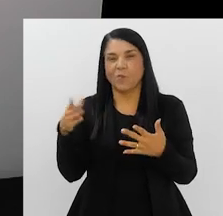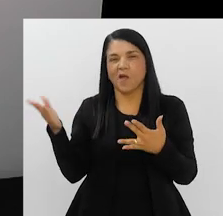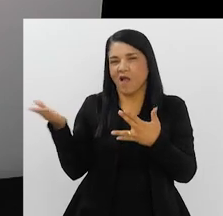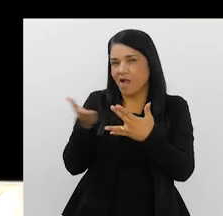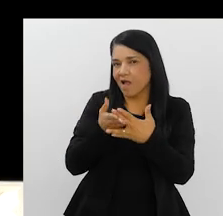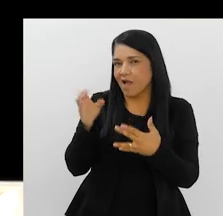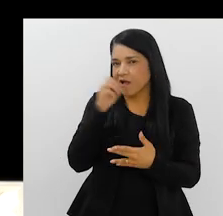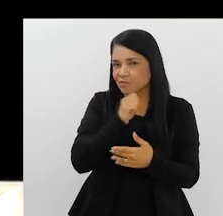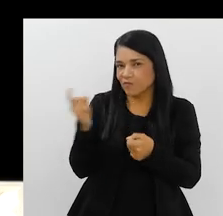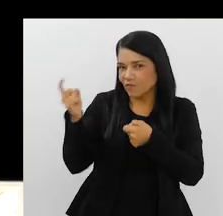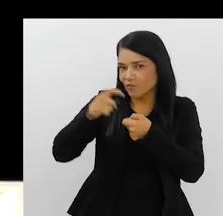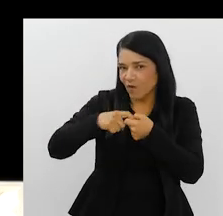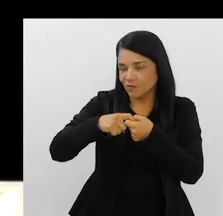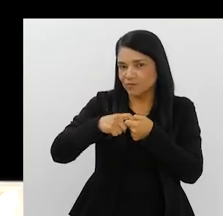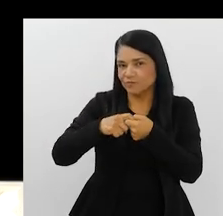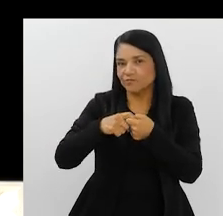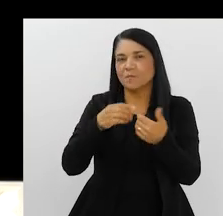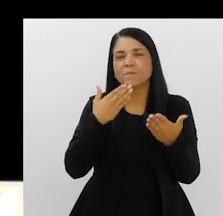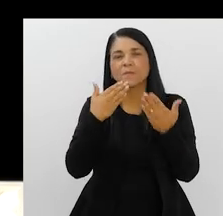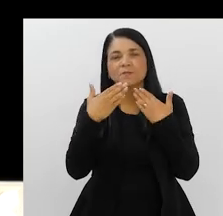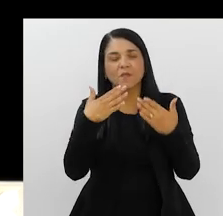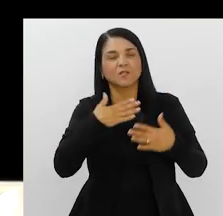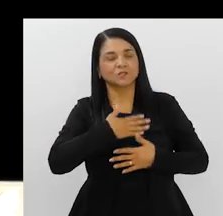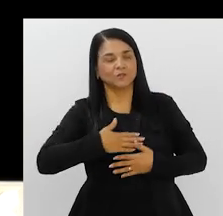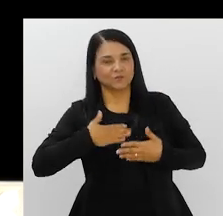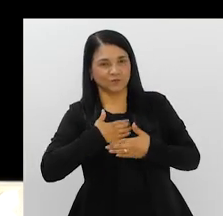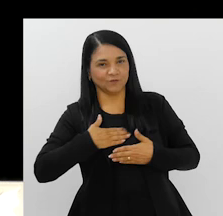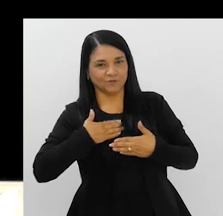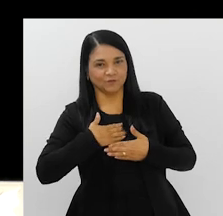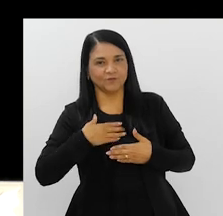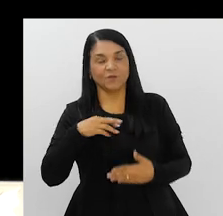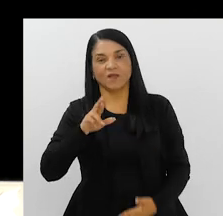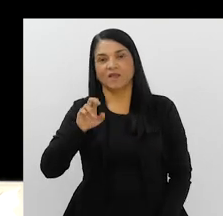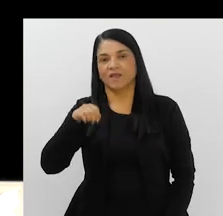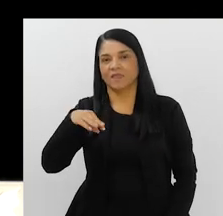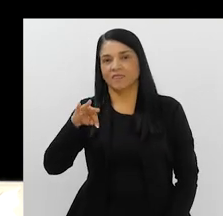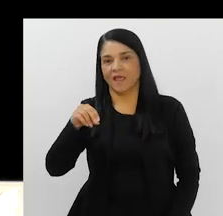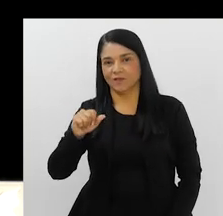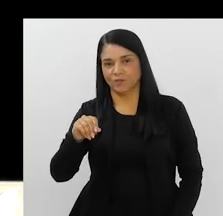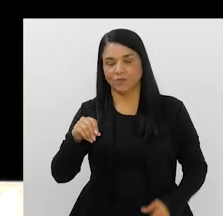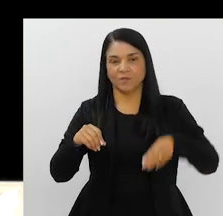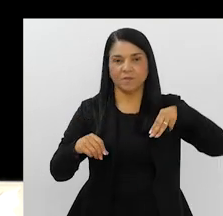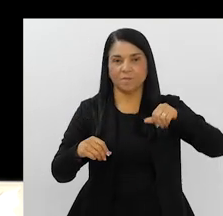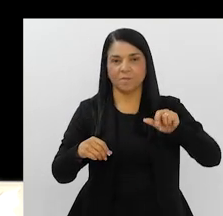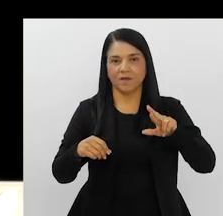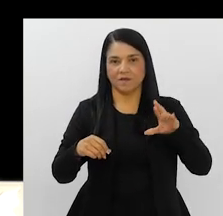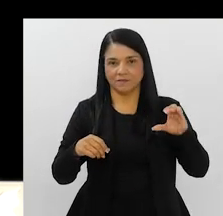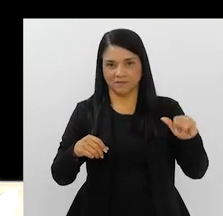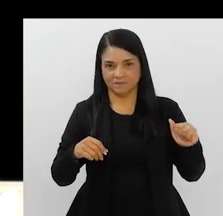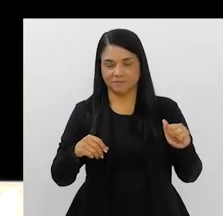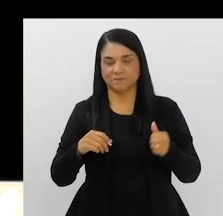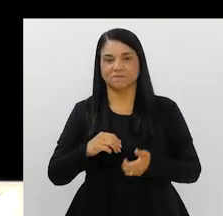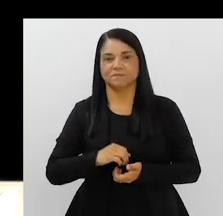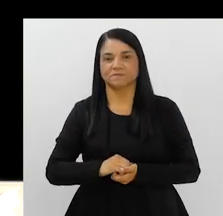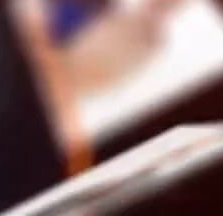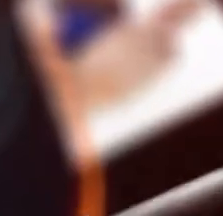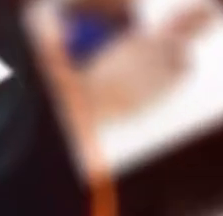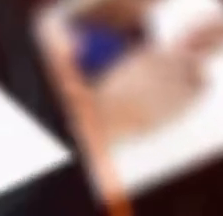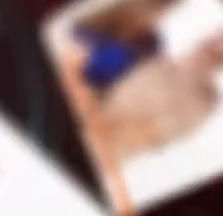mau entendimento. Vamos para um rápido intervalo e eu volto já com esse bate-papo gostoso com Renato Lage e Márcia